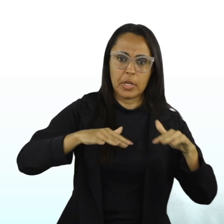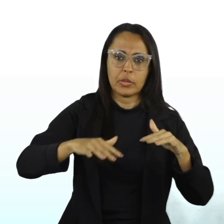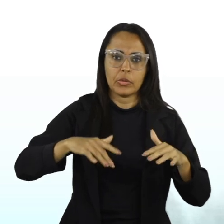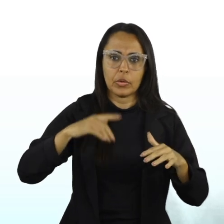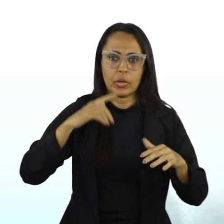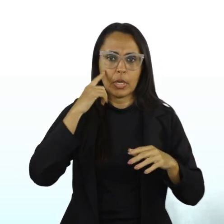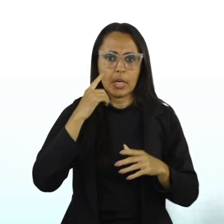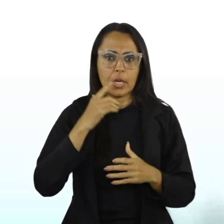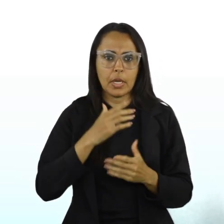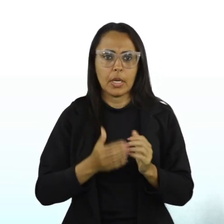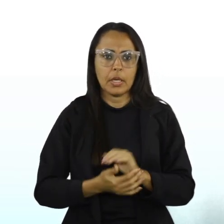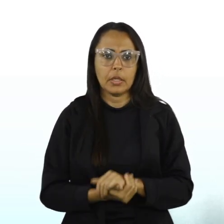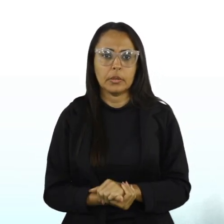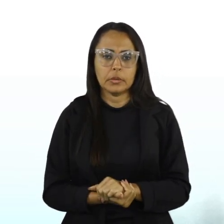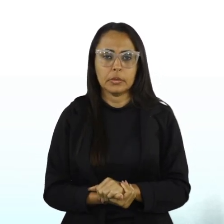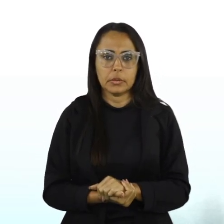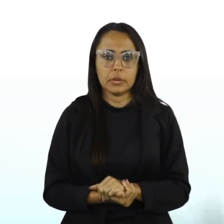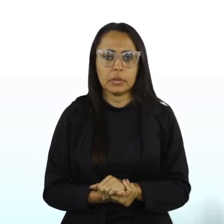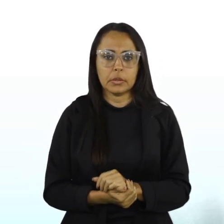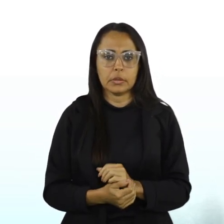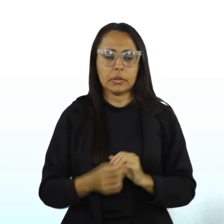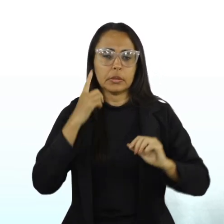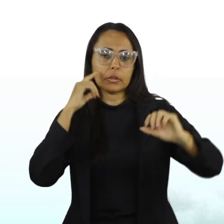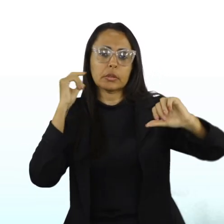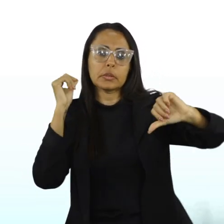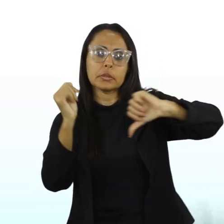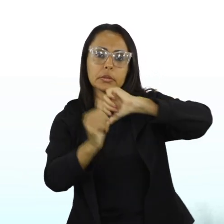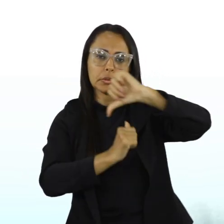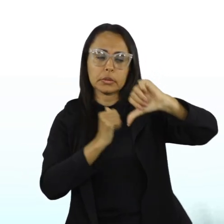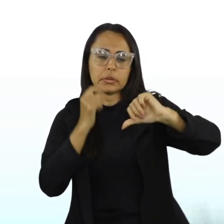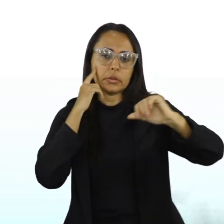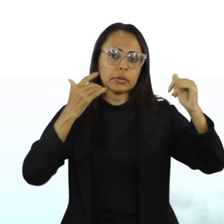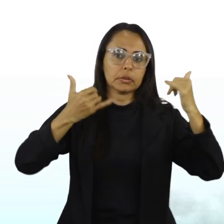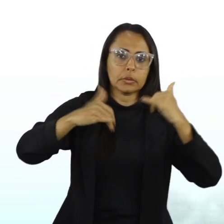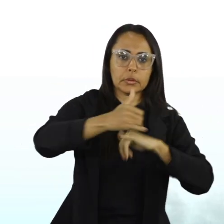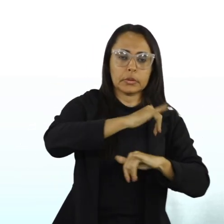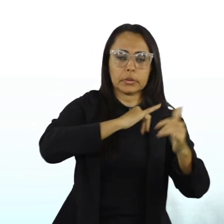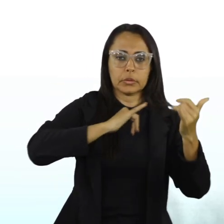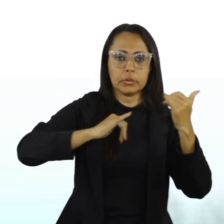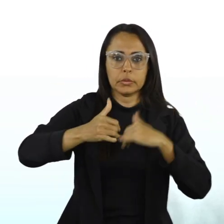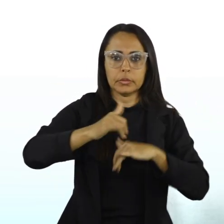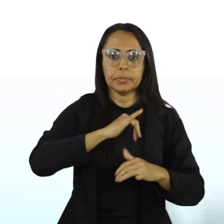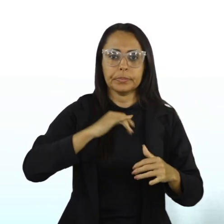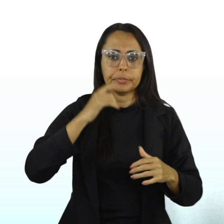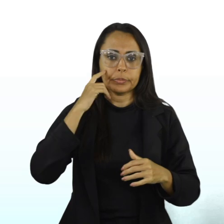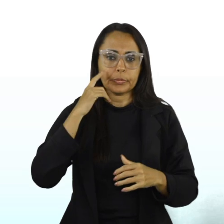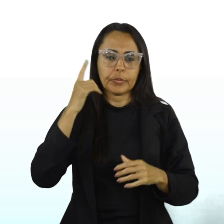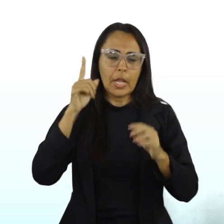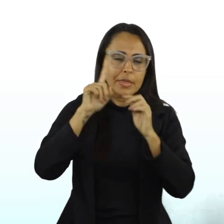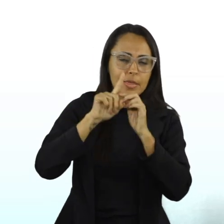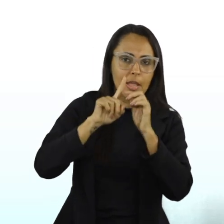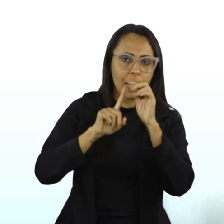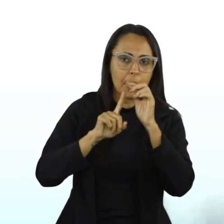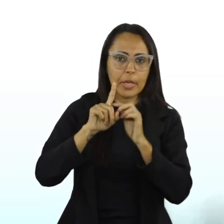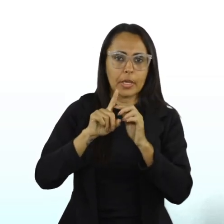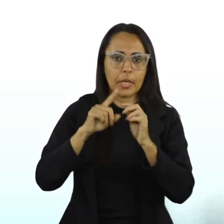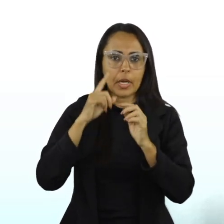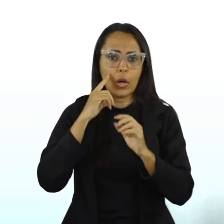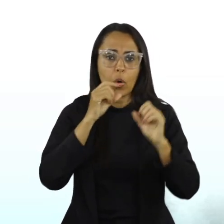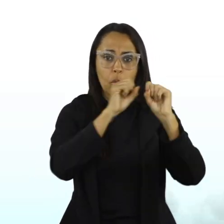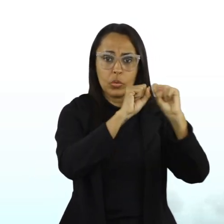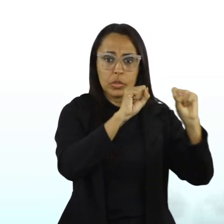o carrinho vai esquentar, ou seja, ele transformou a energia do movimento em energia térmica. Então, nos